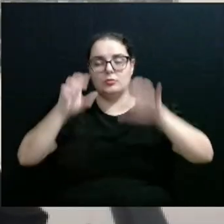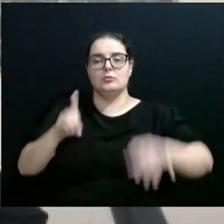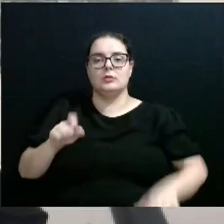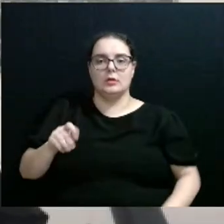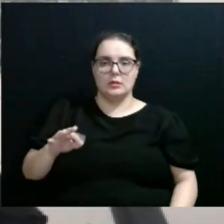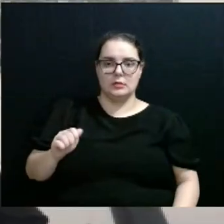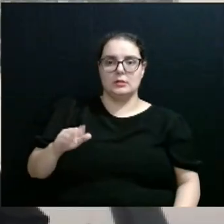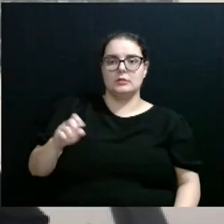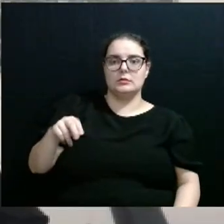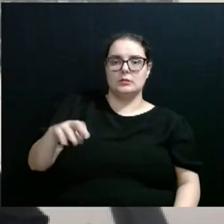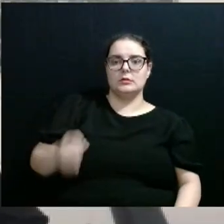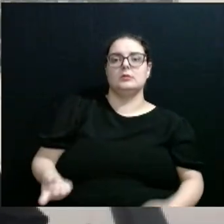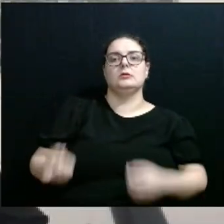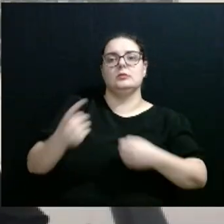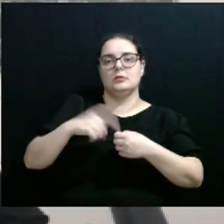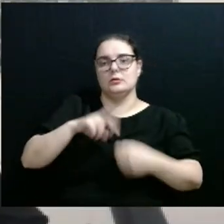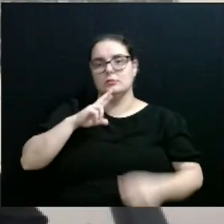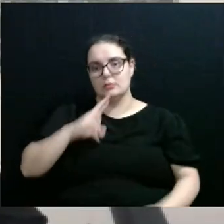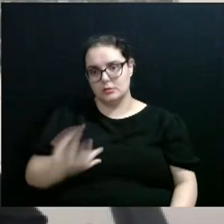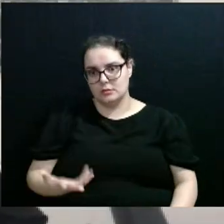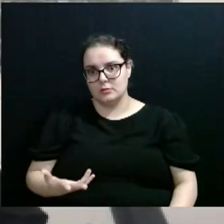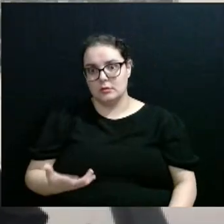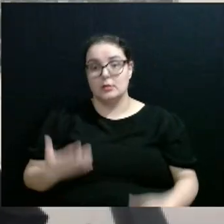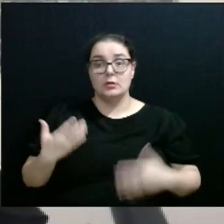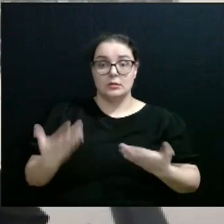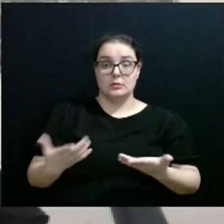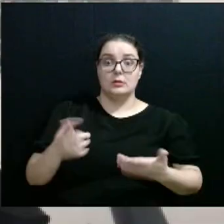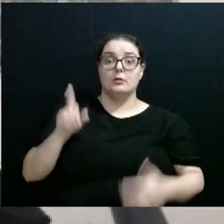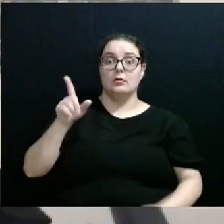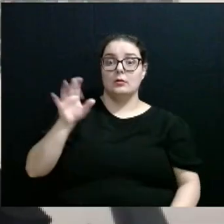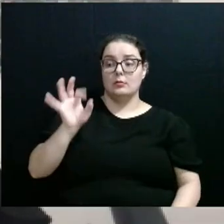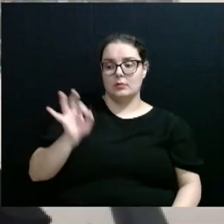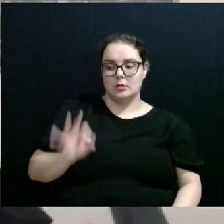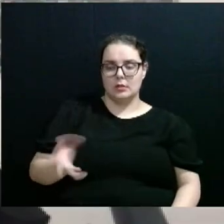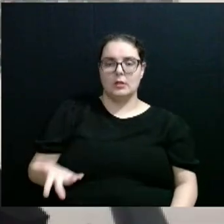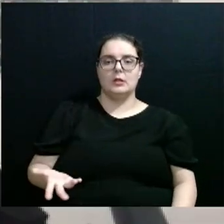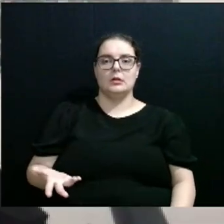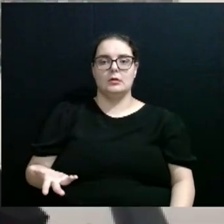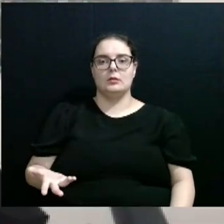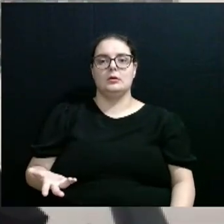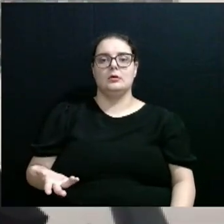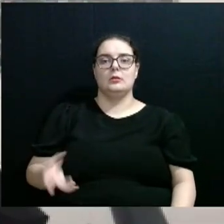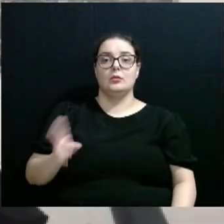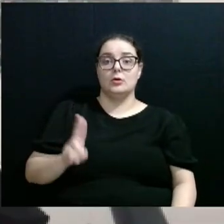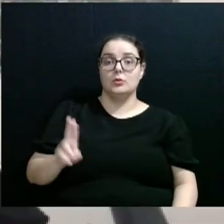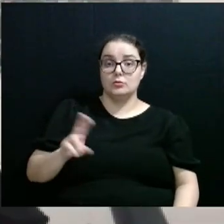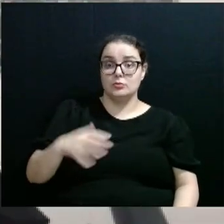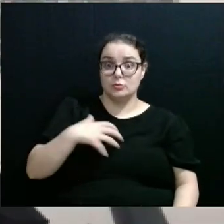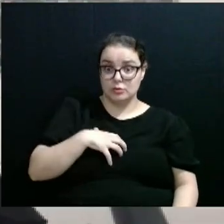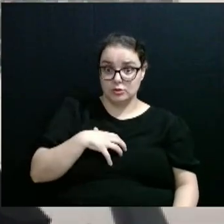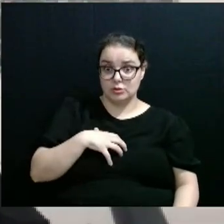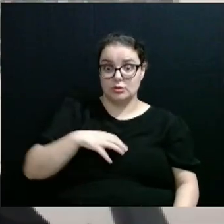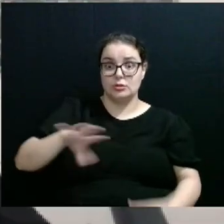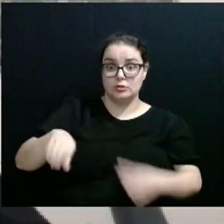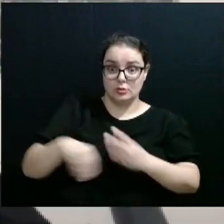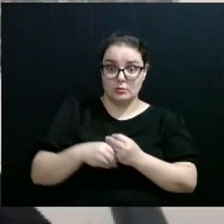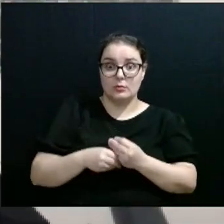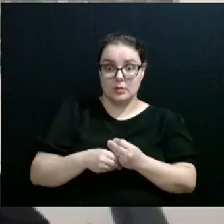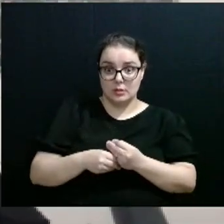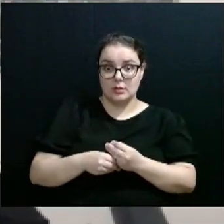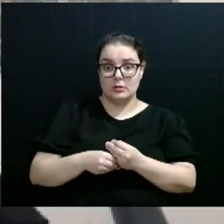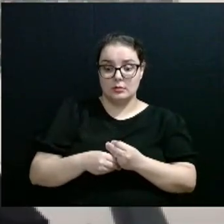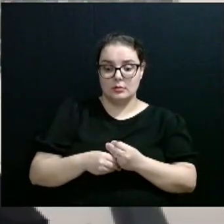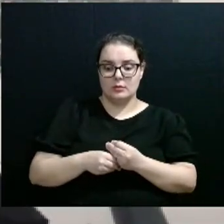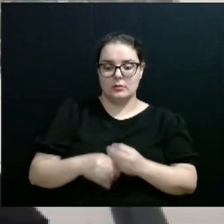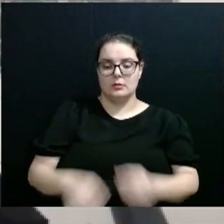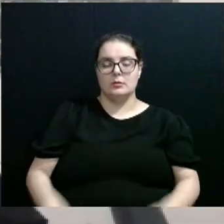da resposta. Então, é uma tendência usar de forma complementar, né? A